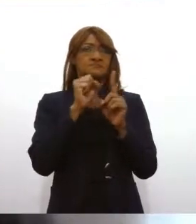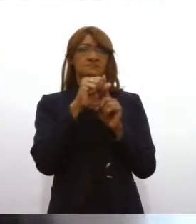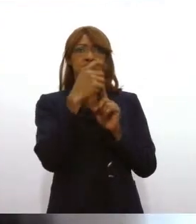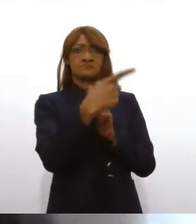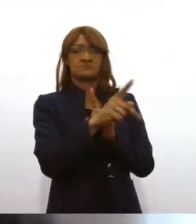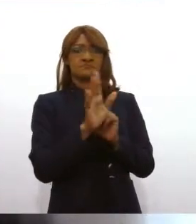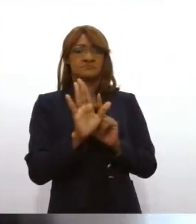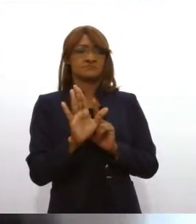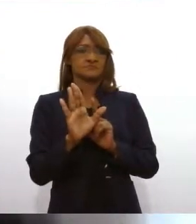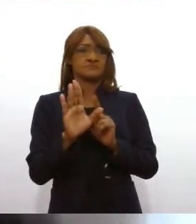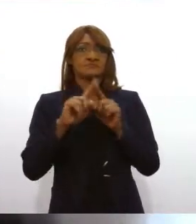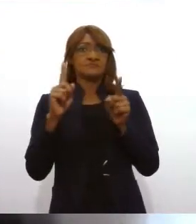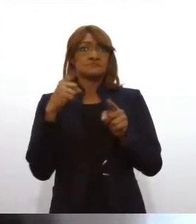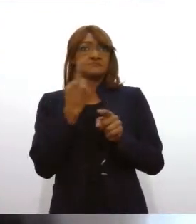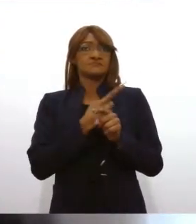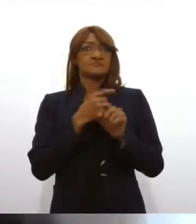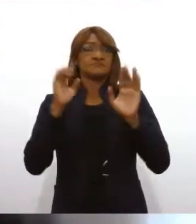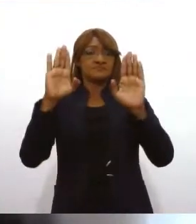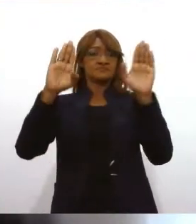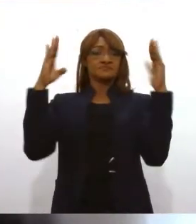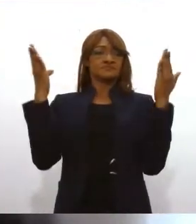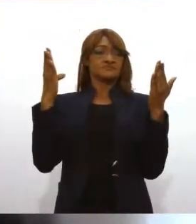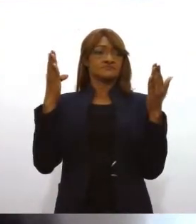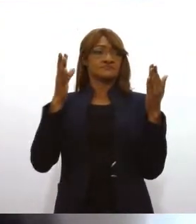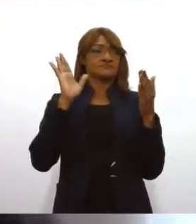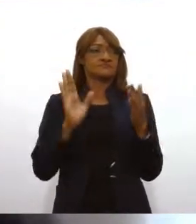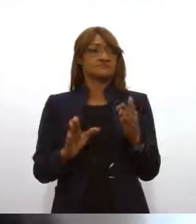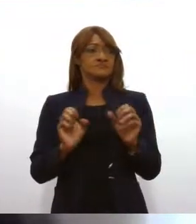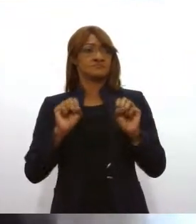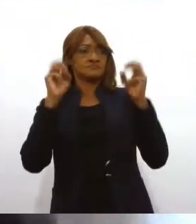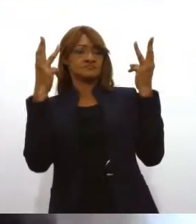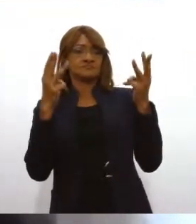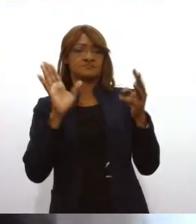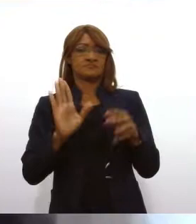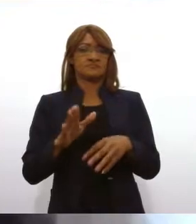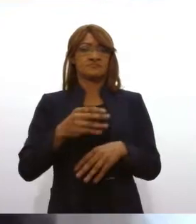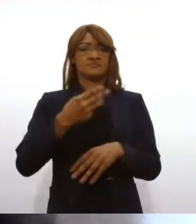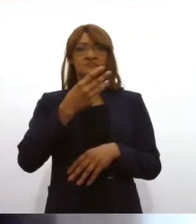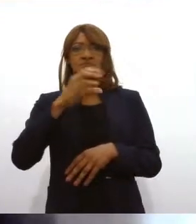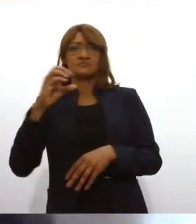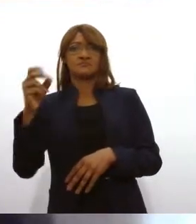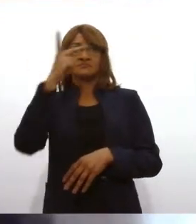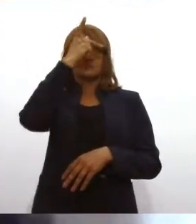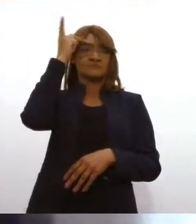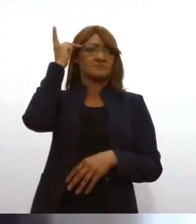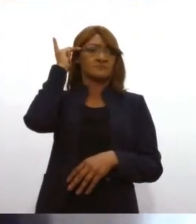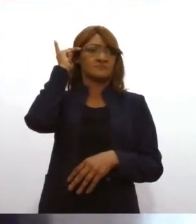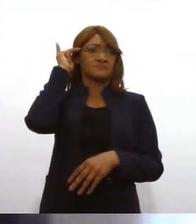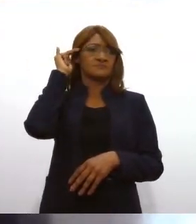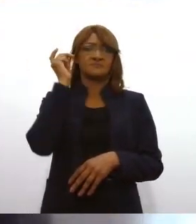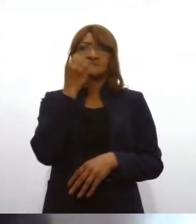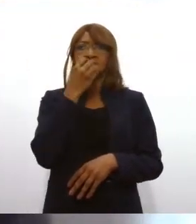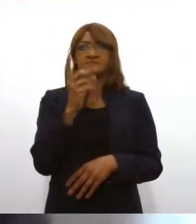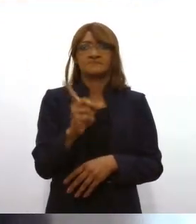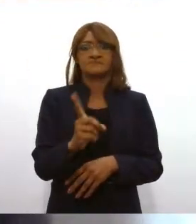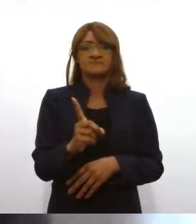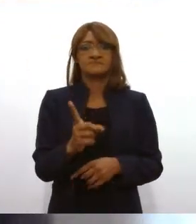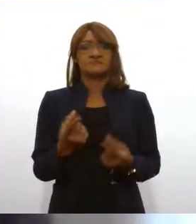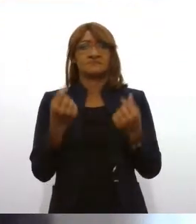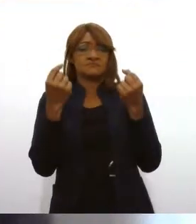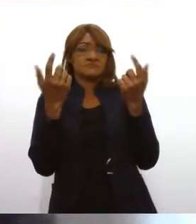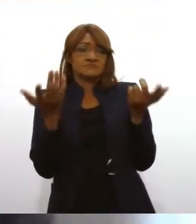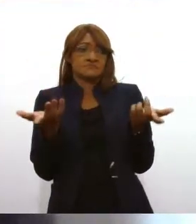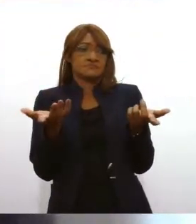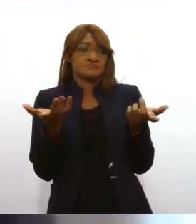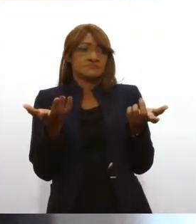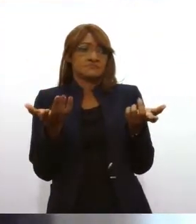natureza festiva, com 100, ainda que se libere depois para 200, 300 pessoas, ele não é viável do ponto de vista financeiro, né? Então,